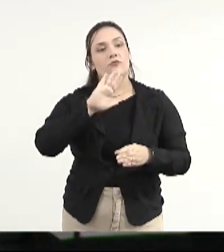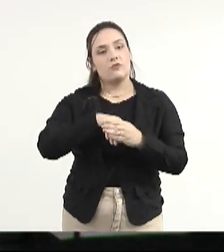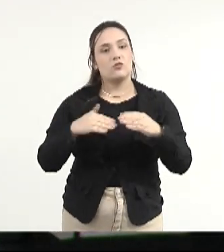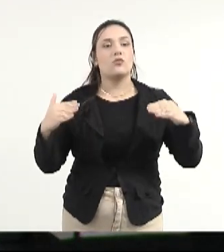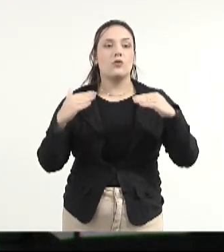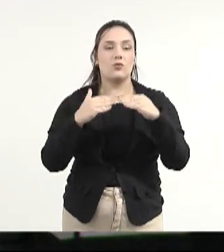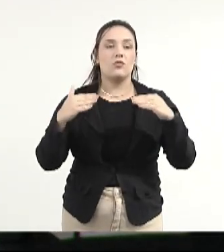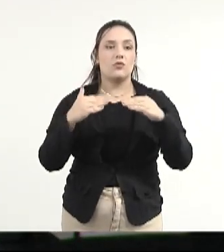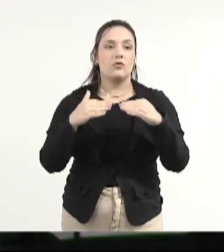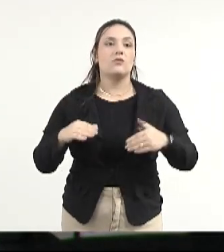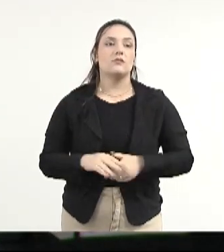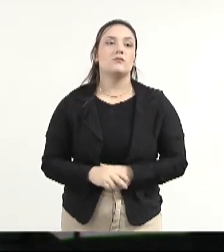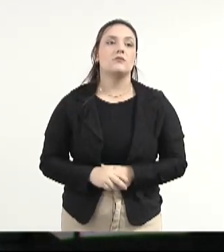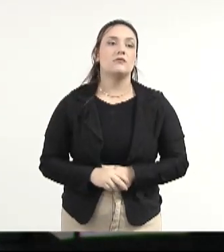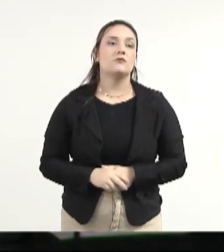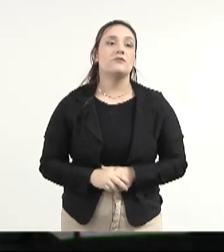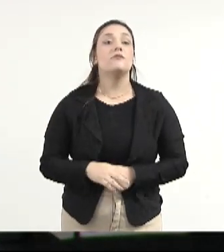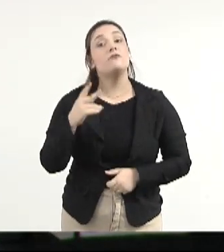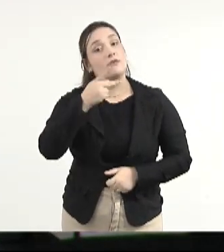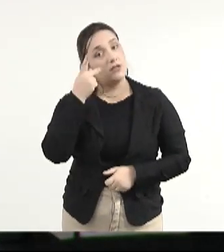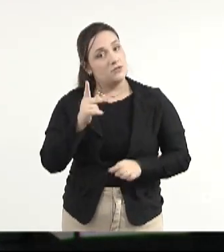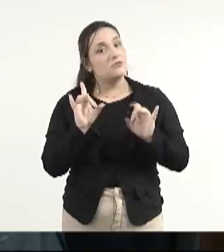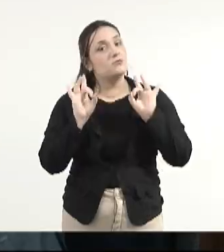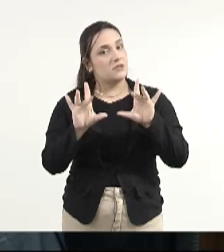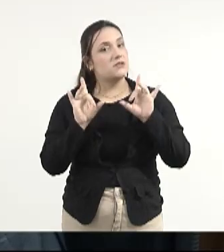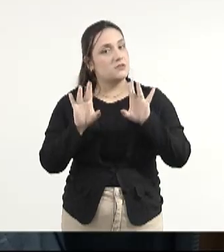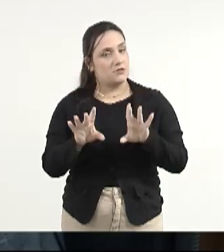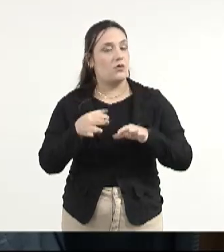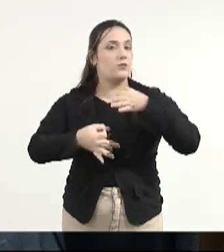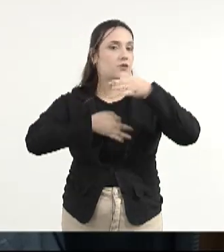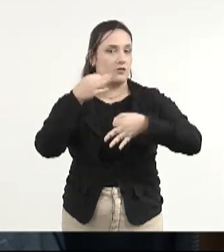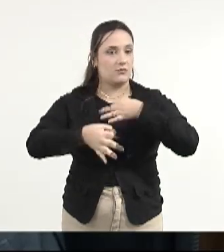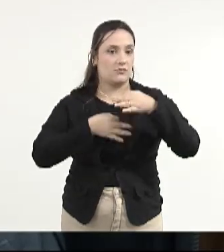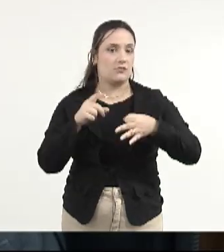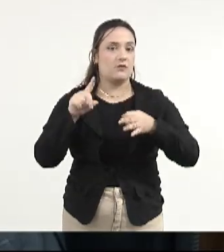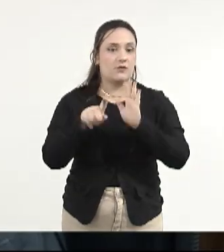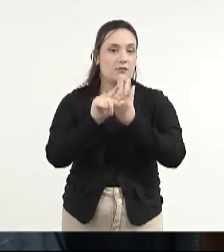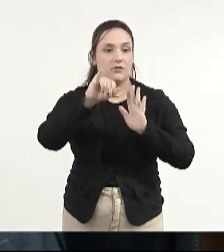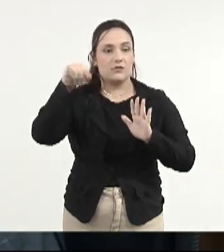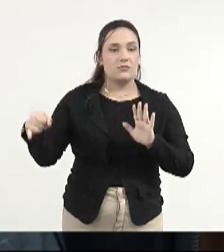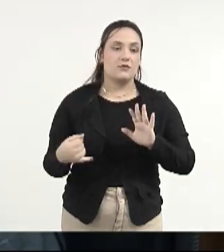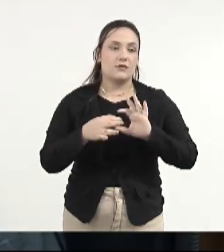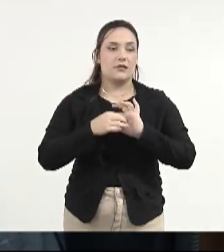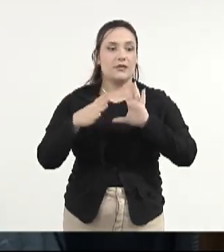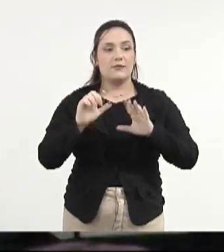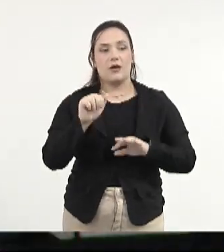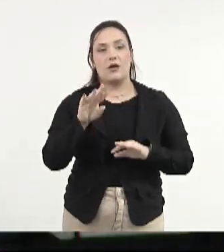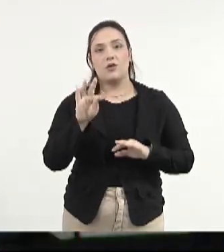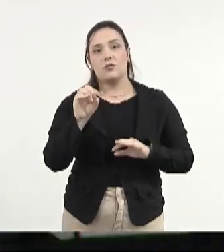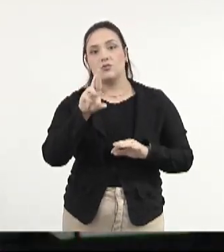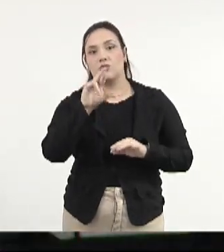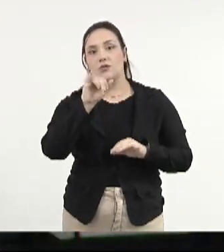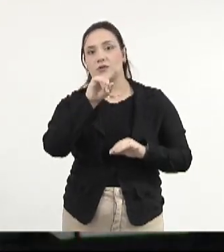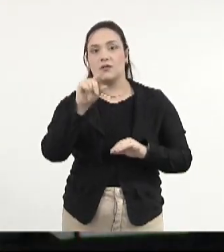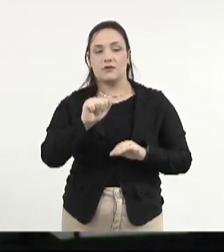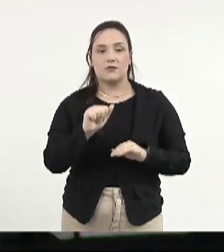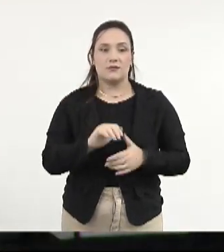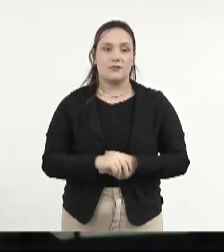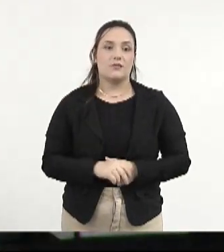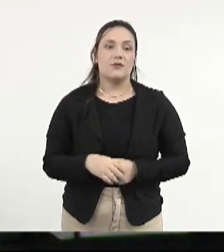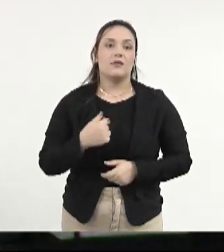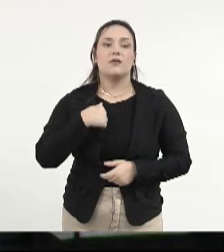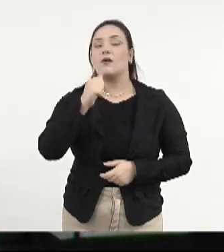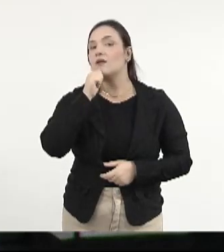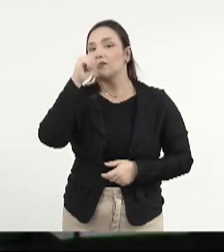voto favorável, fazendo essa ressalva e dizer que é um projeto autorizativo. Mesmo eu